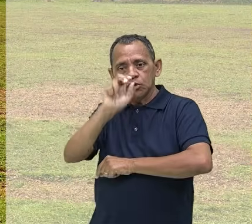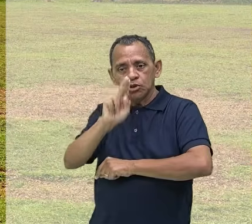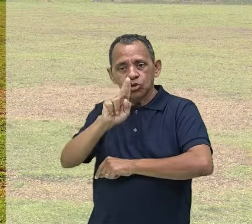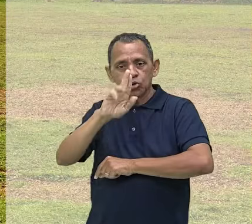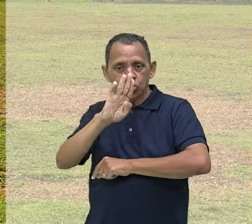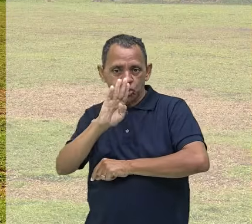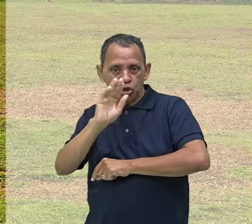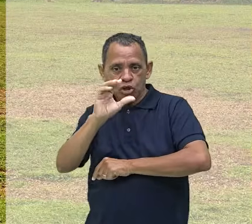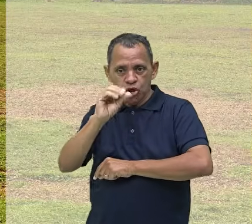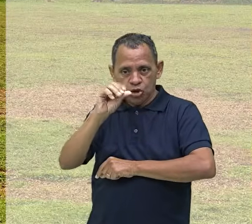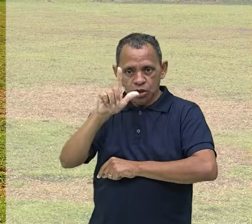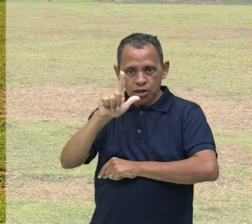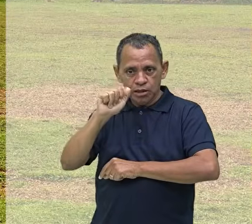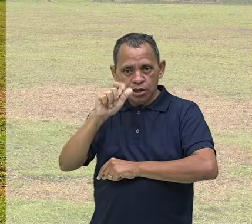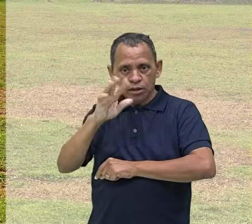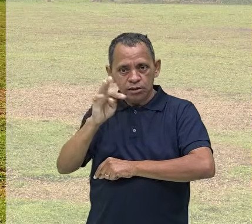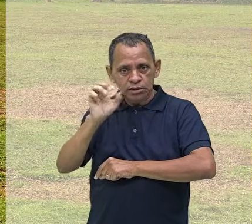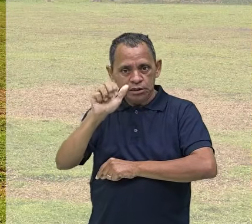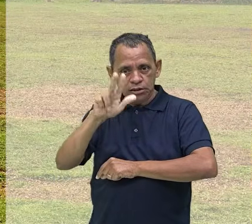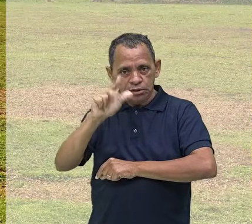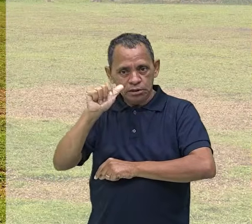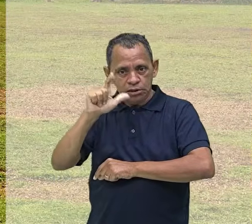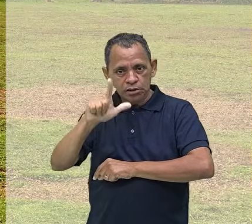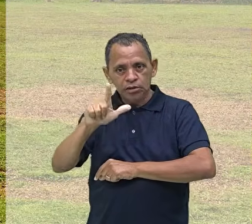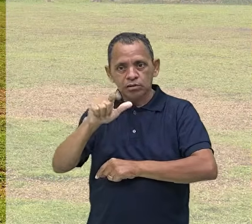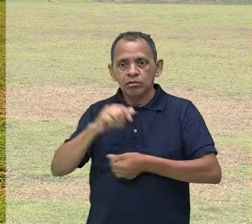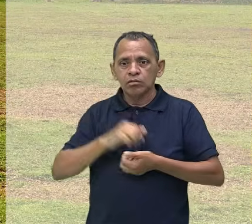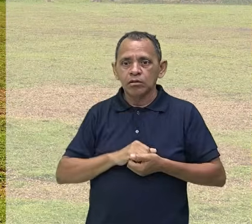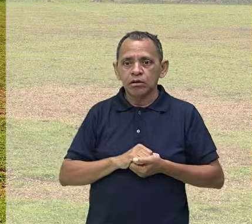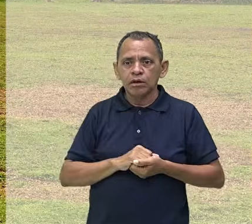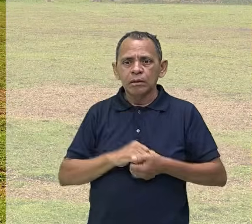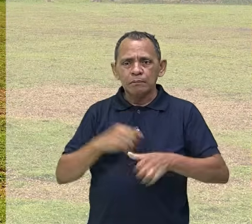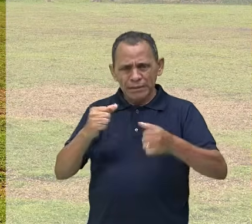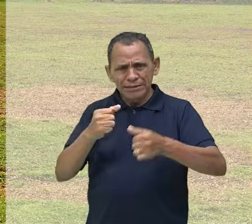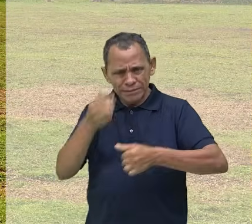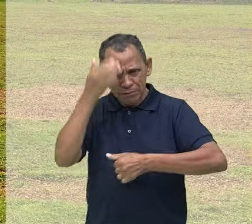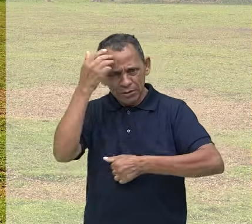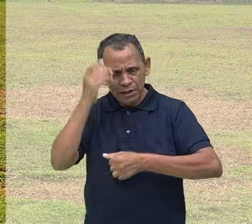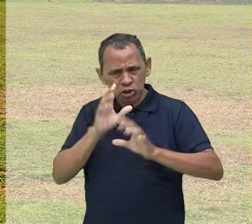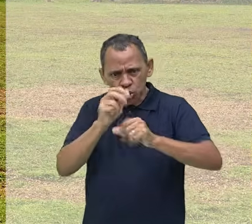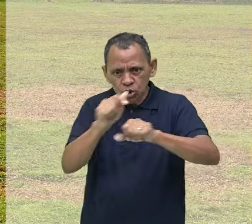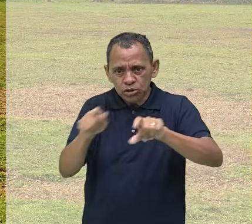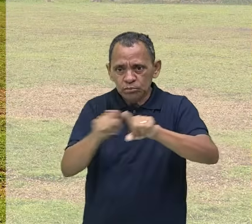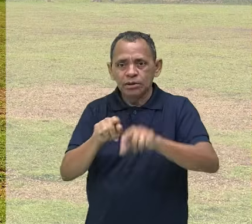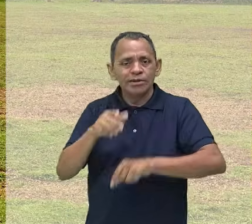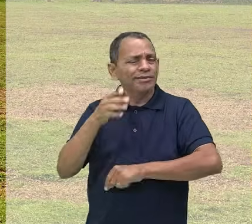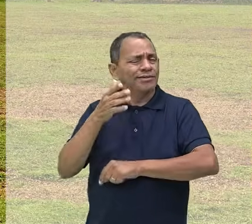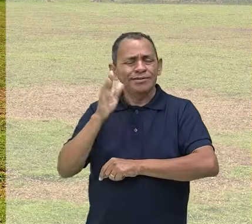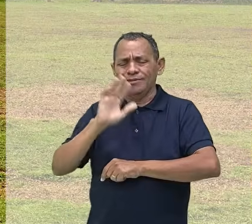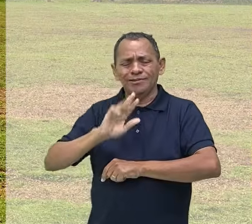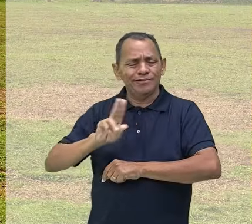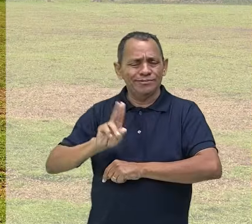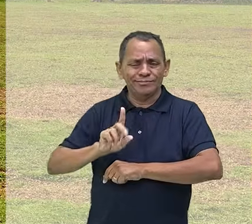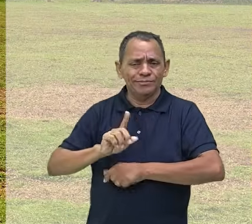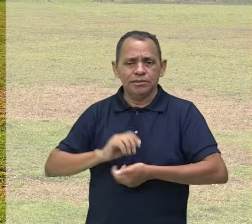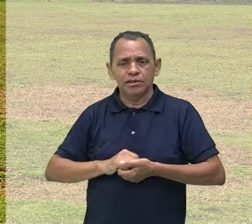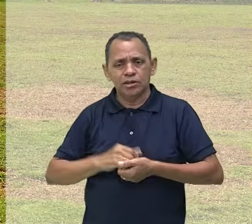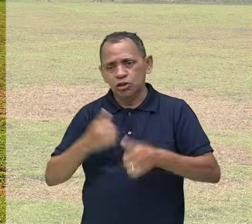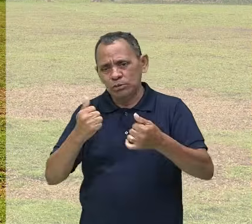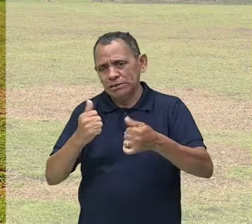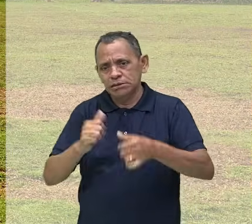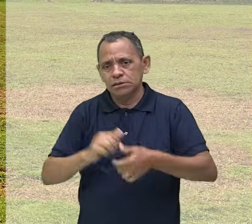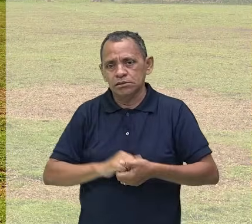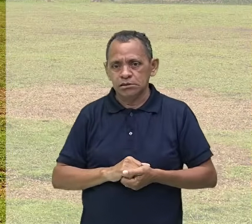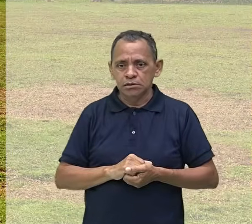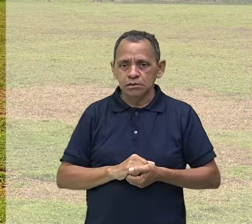subcolaterais. Professora, eu preciso saber todos esses subcolaterais? Não, é só para vocês terem uma ideia de como que é formado, através dos